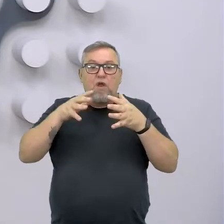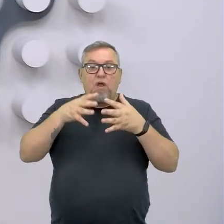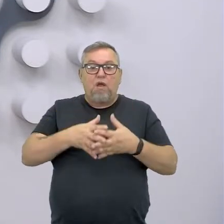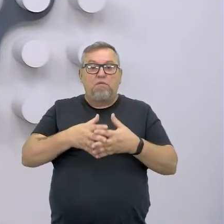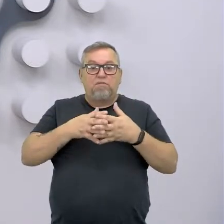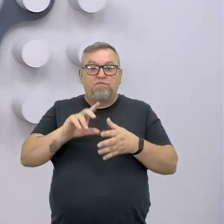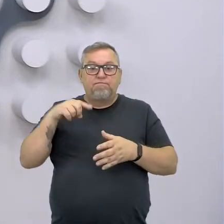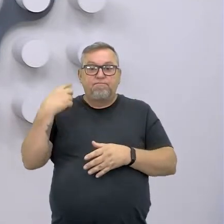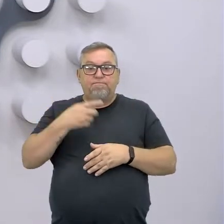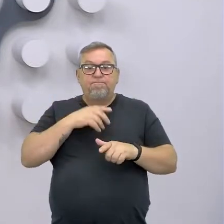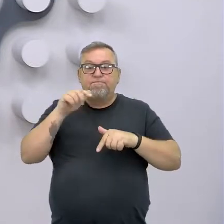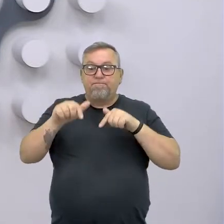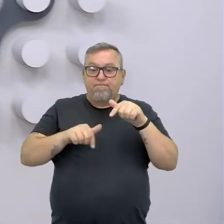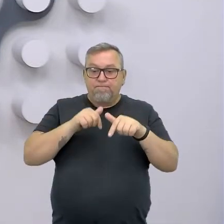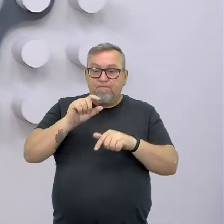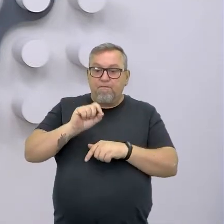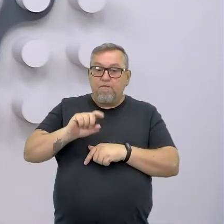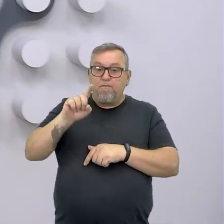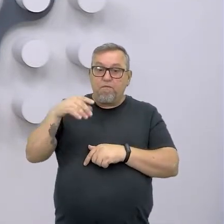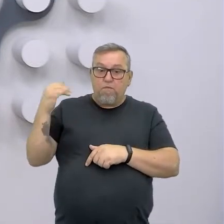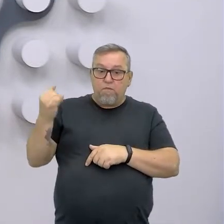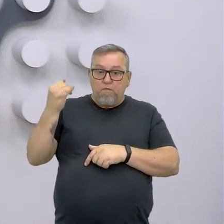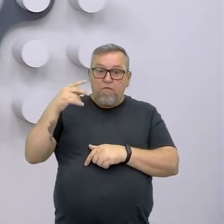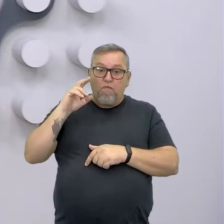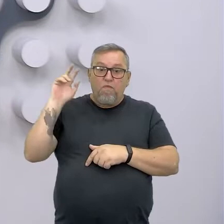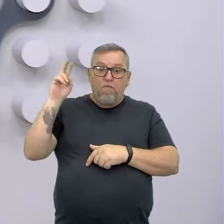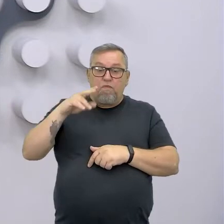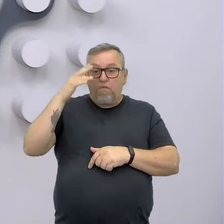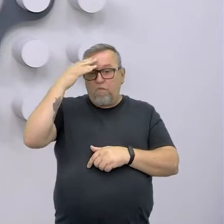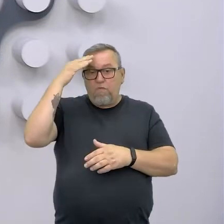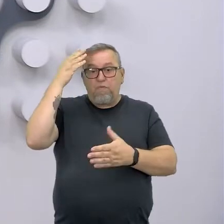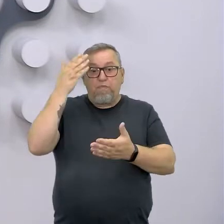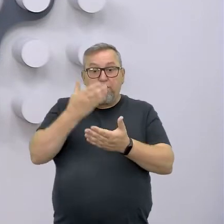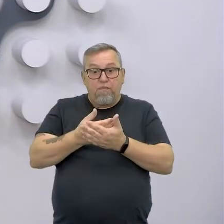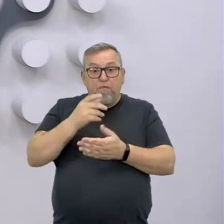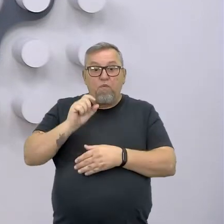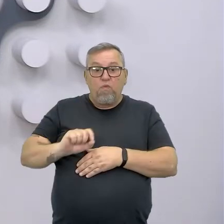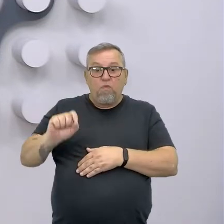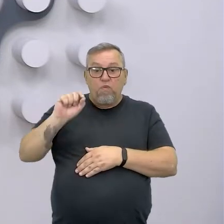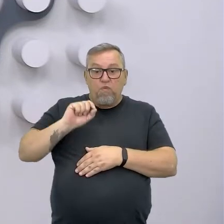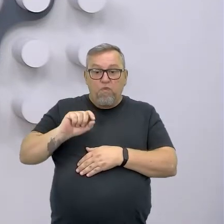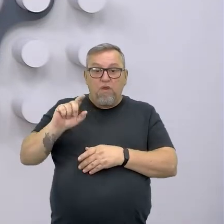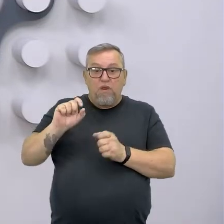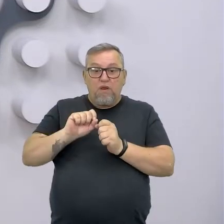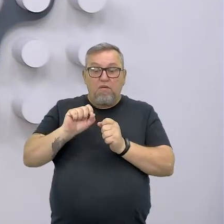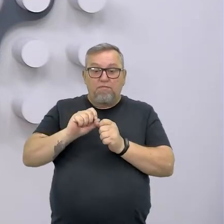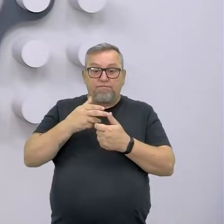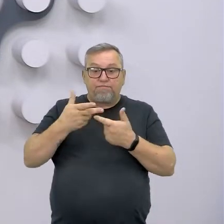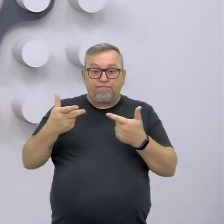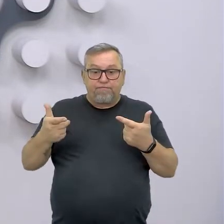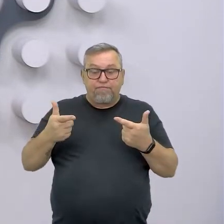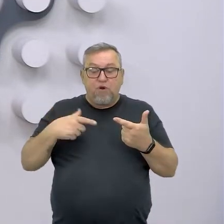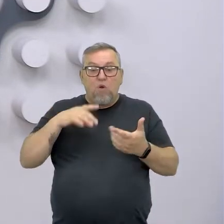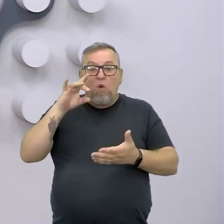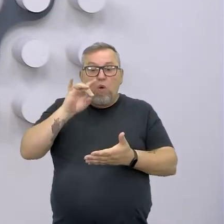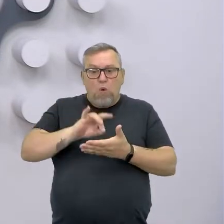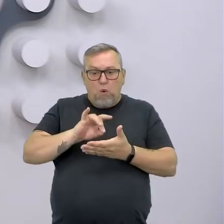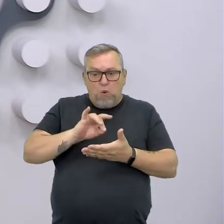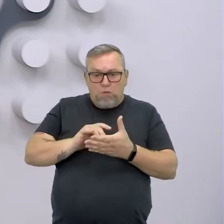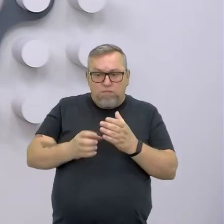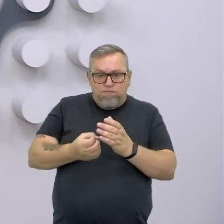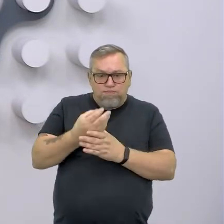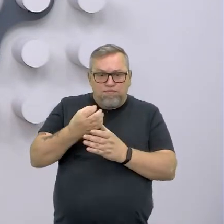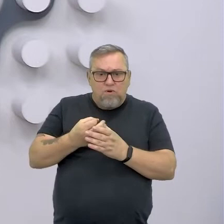nosso trabalho. O que é importante mesmo é você confiar justamente na procedência, na origem das